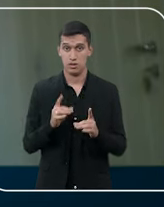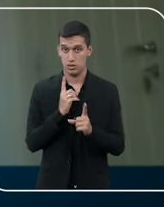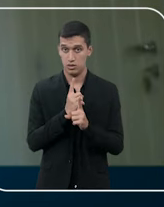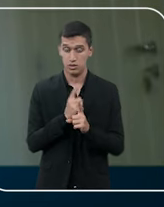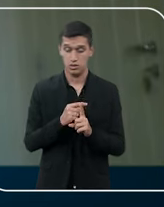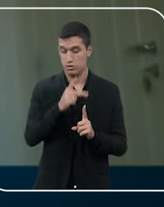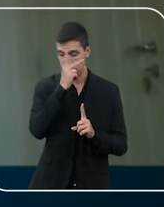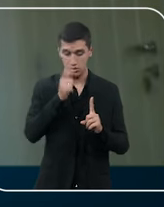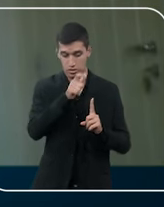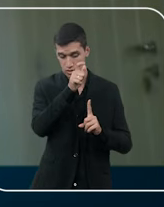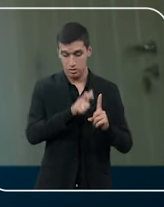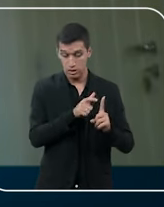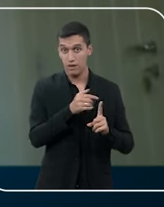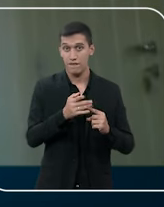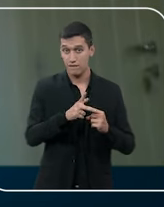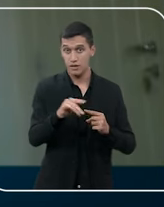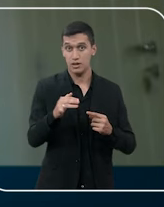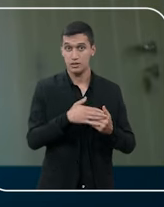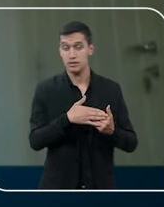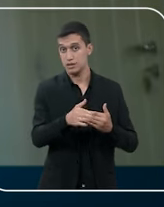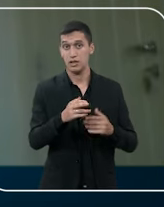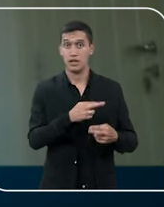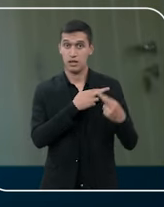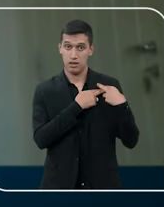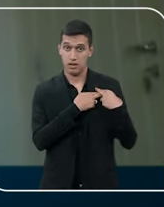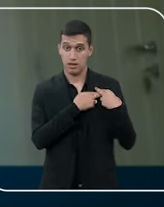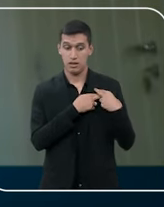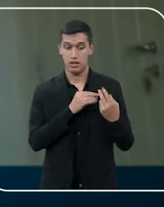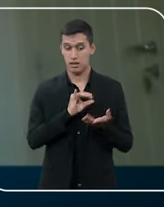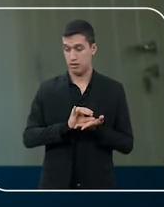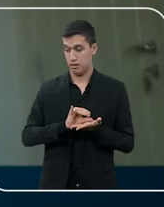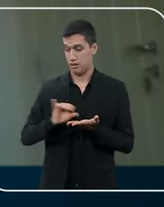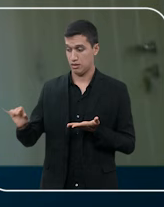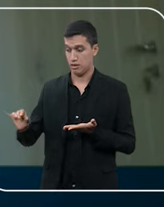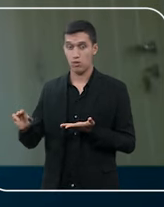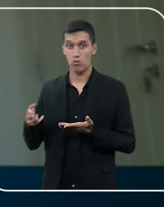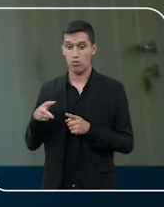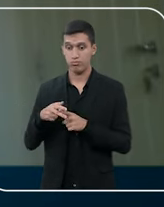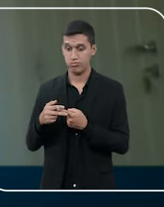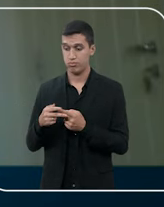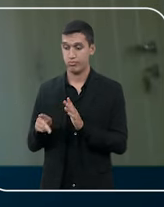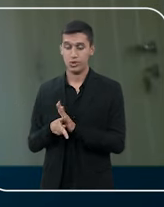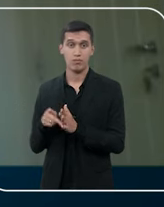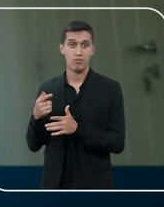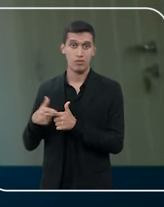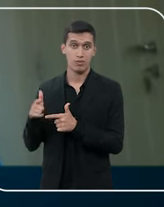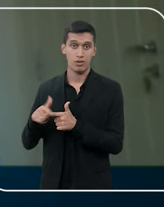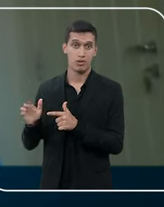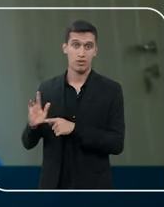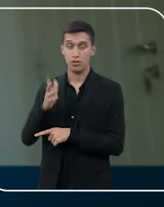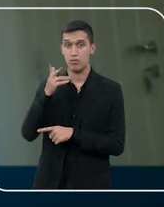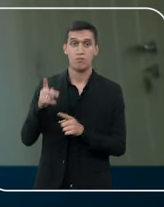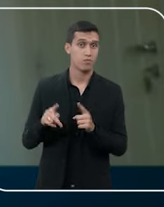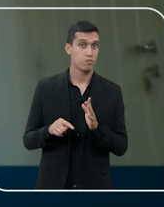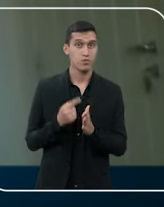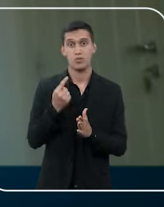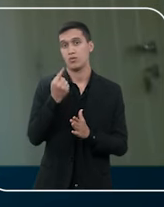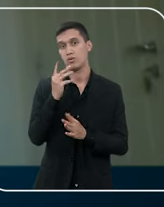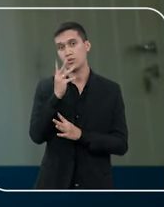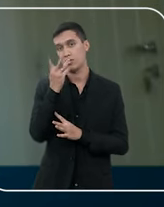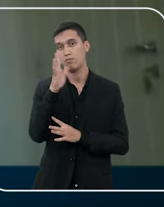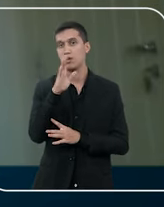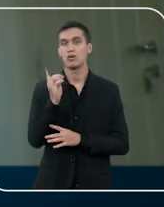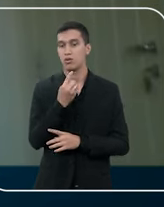ser responsável por indenizar ou reparar um dano causado por uma ação, mas nós